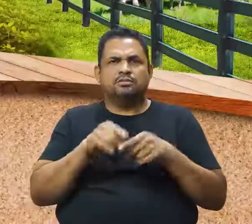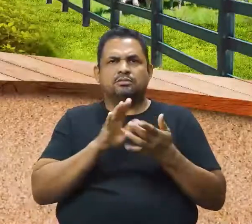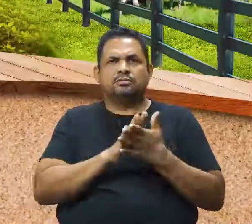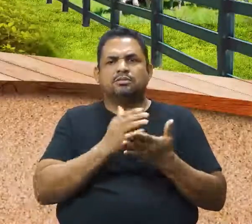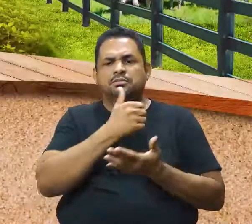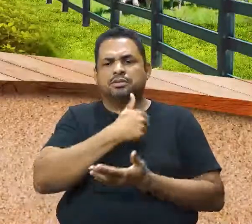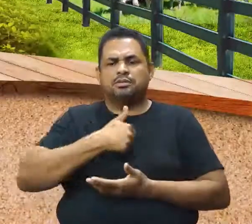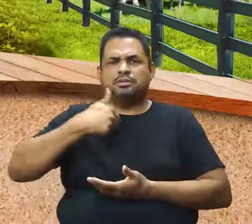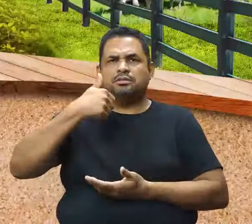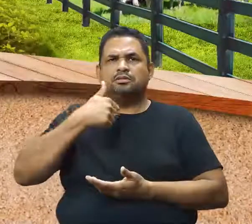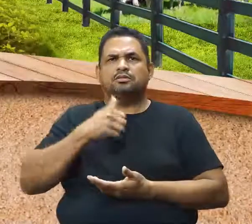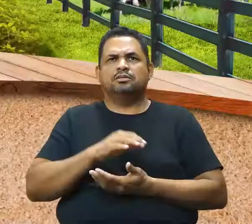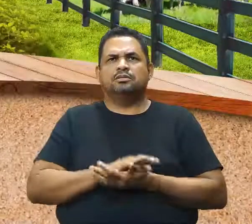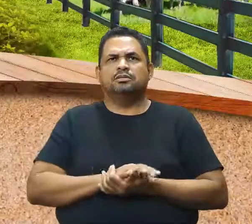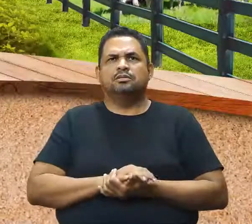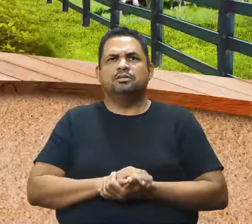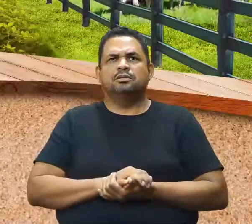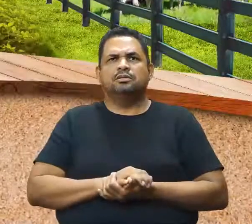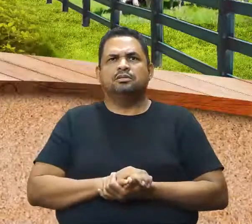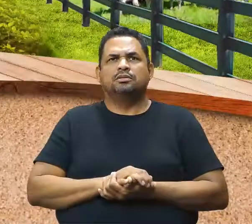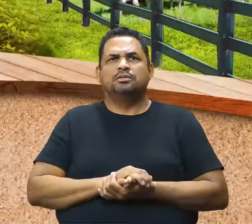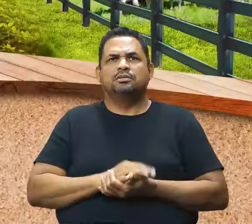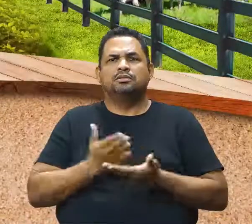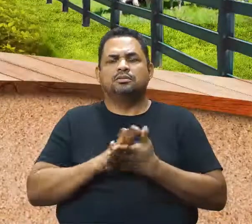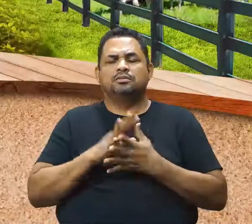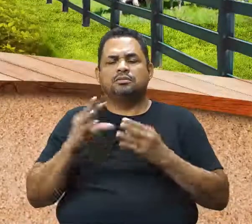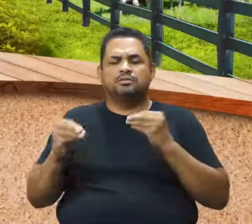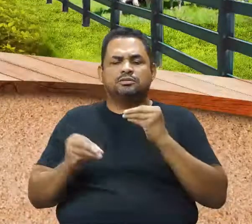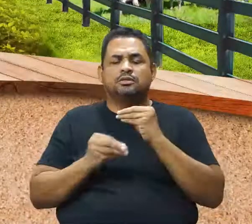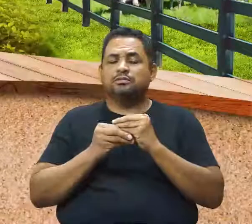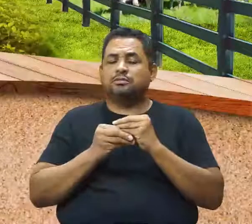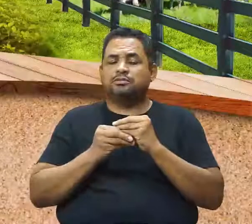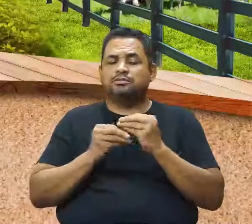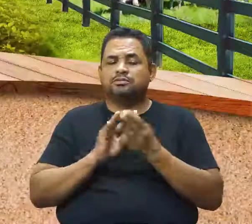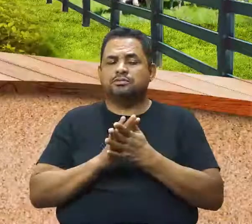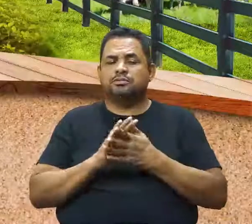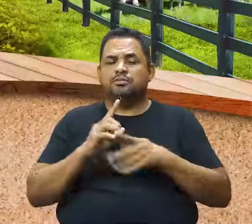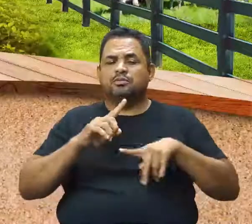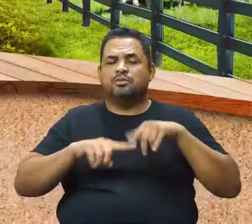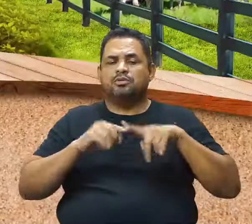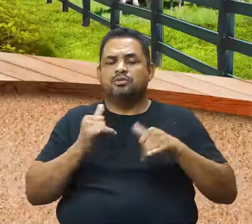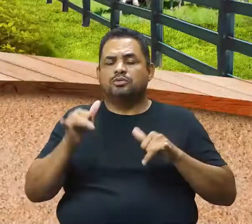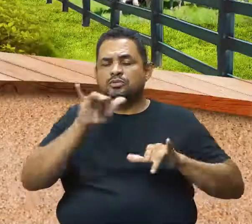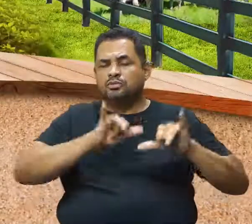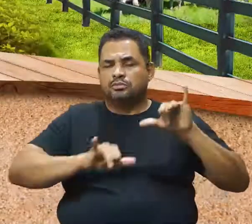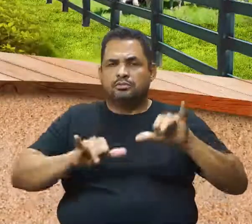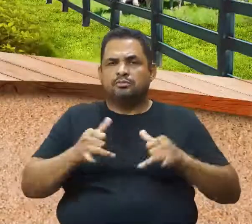beneficiado, que não é adicionado nenhum produto químico em relação a isso.